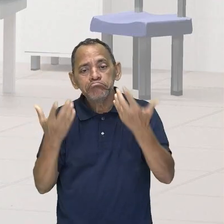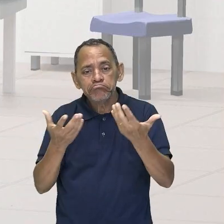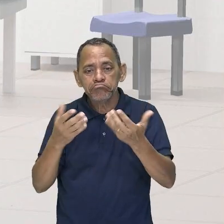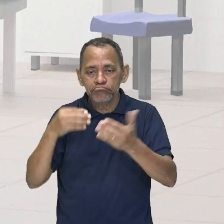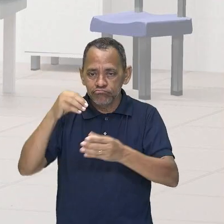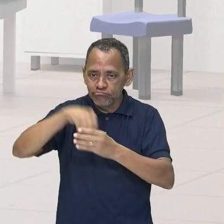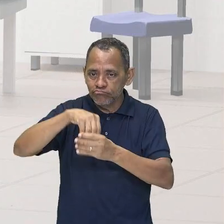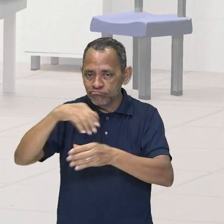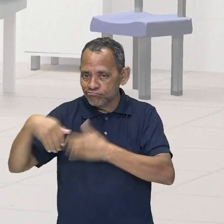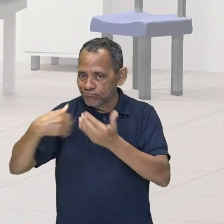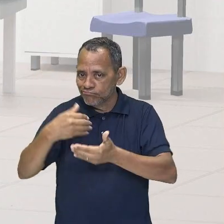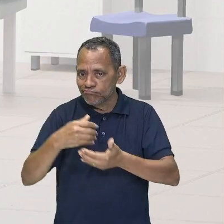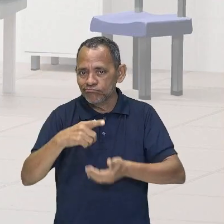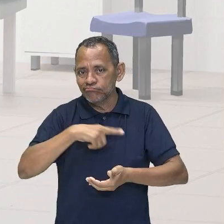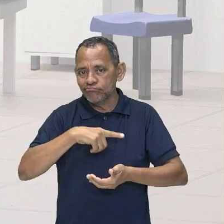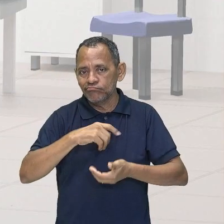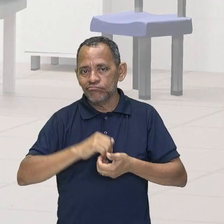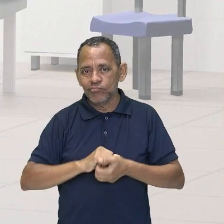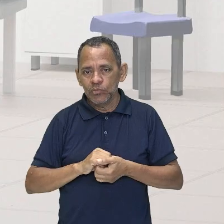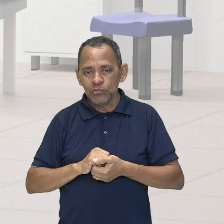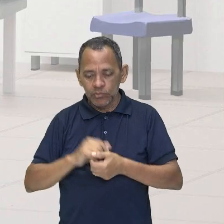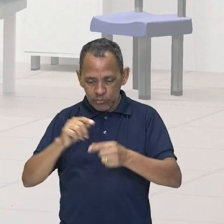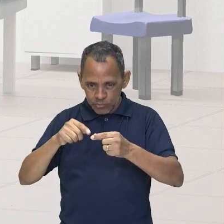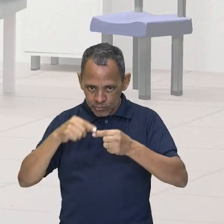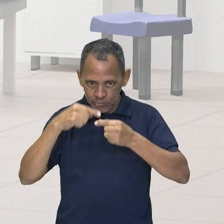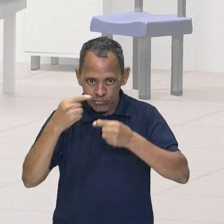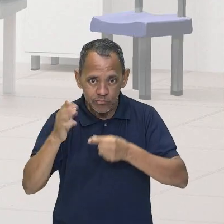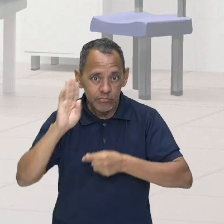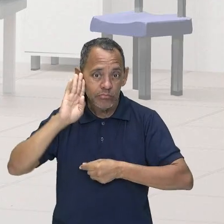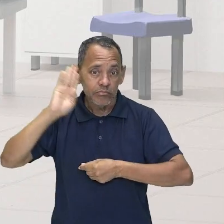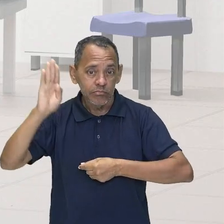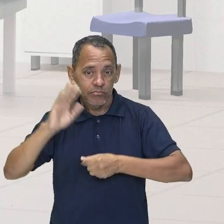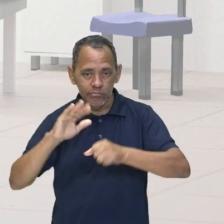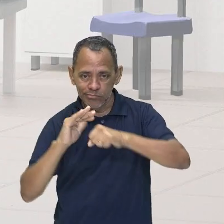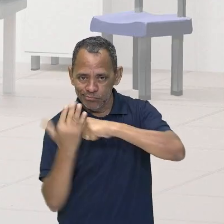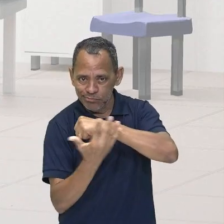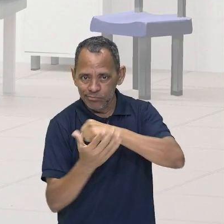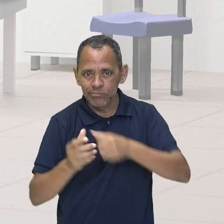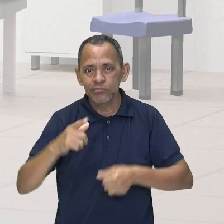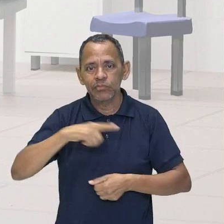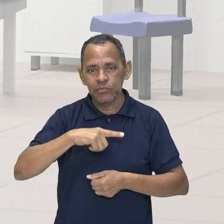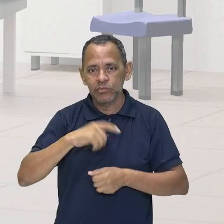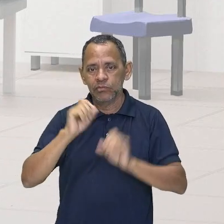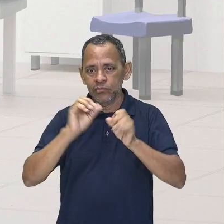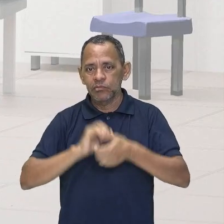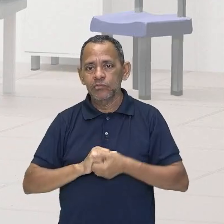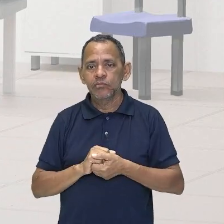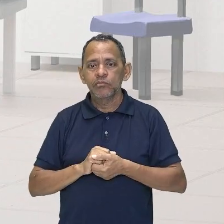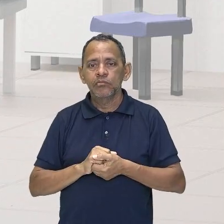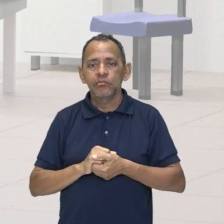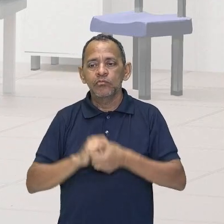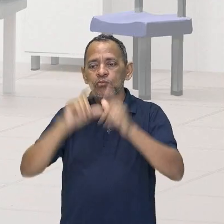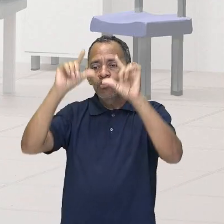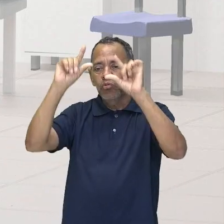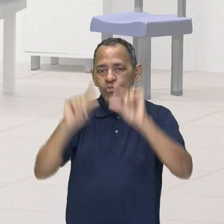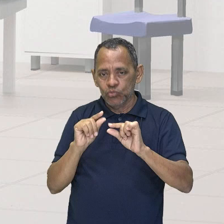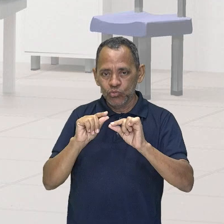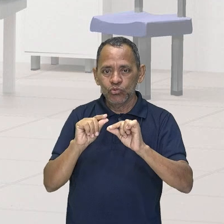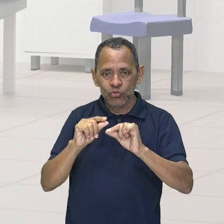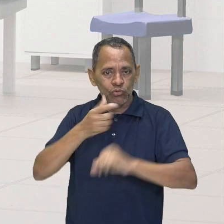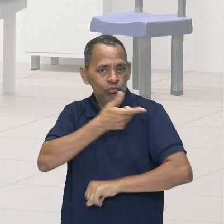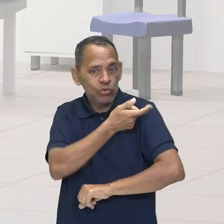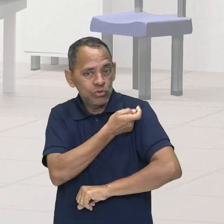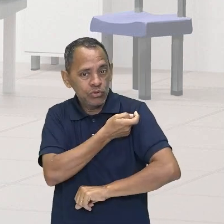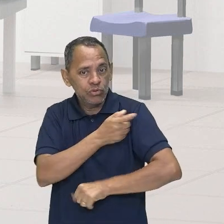nós passamos, principalmente após a pandemia da Covid-19? Houve uma queda generalizada na vacinação. Então,